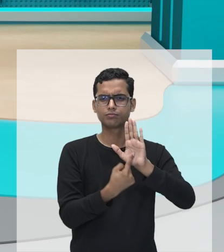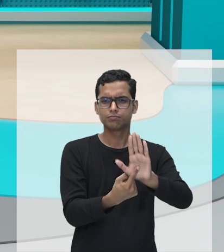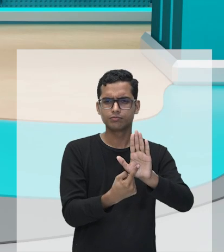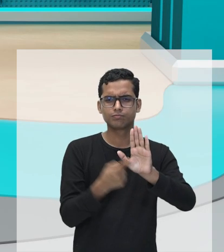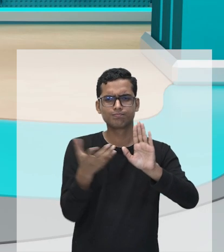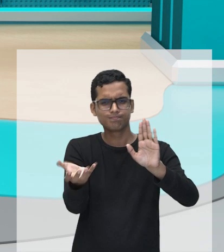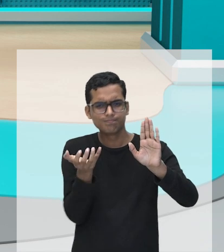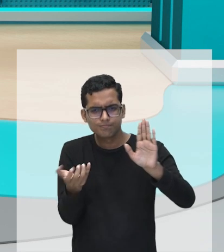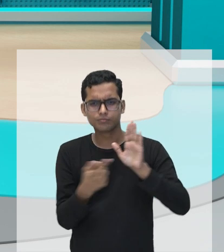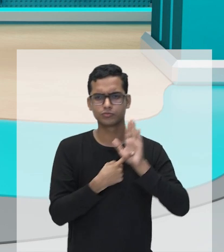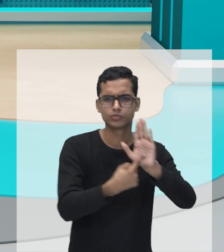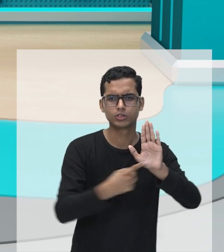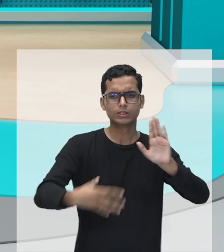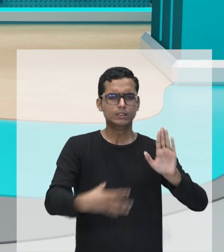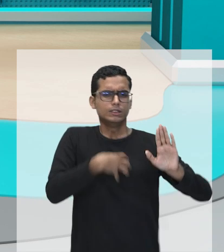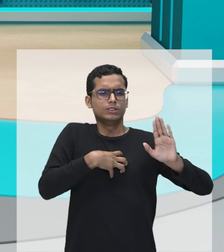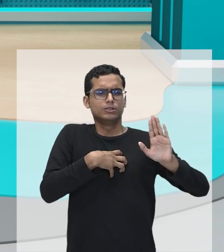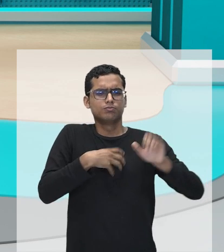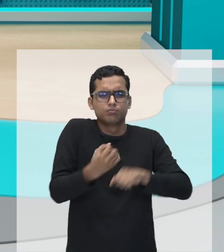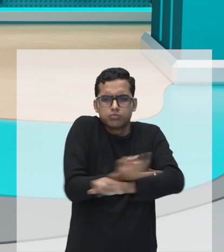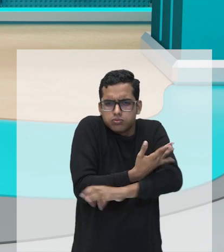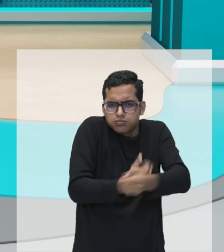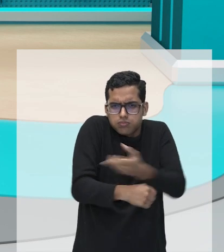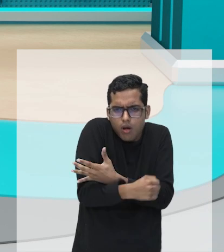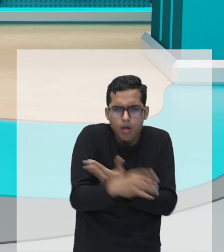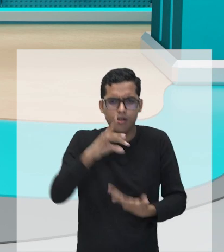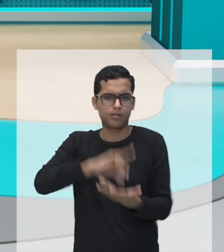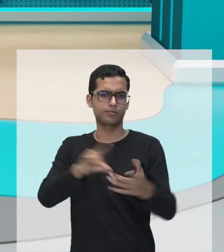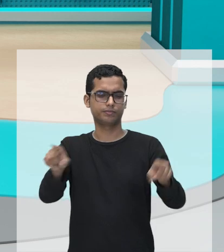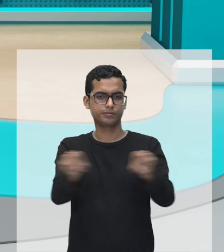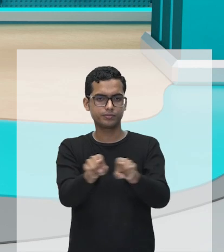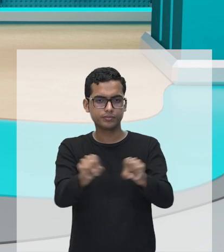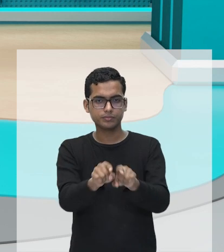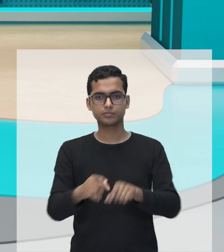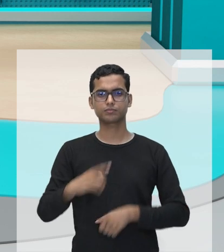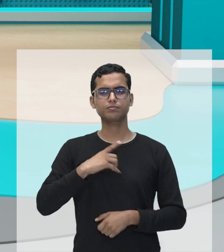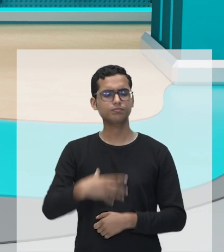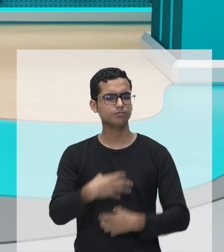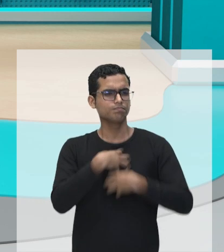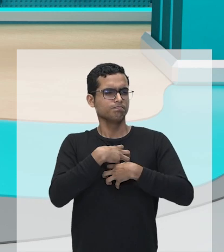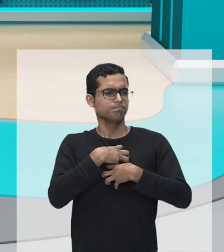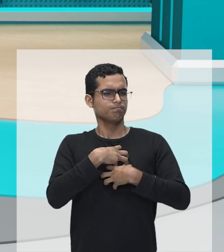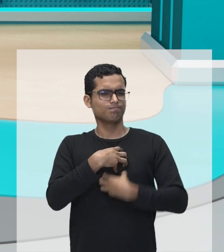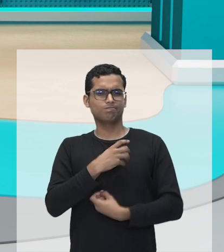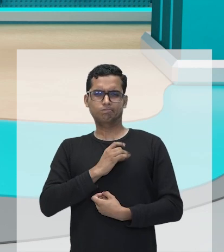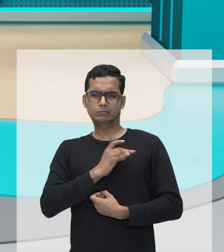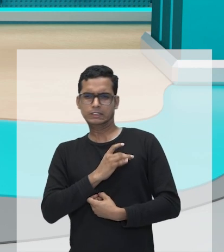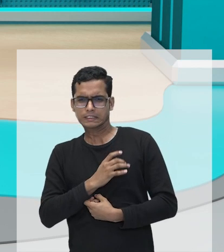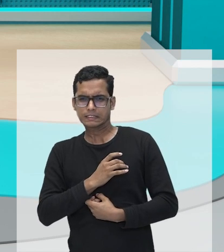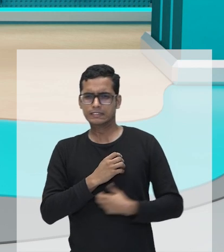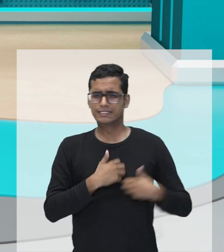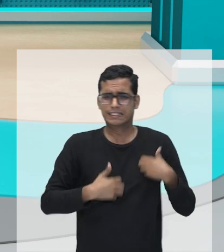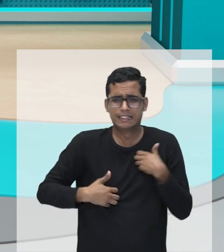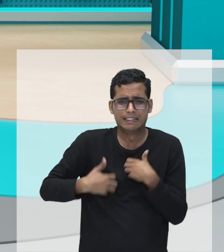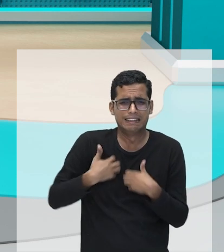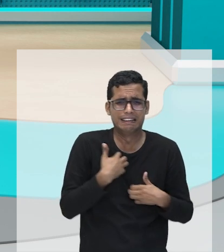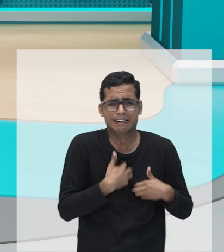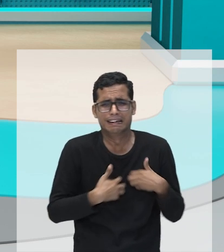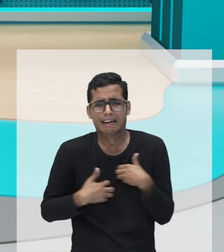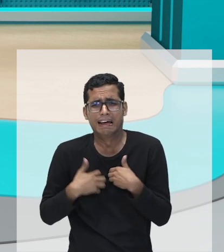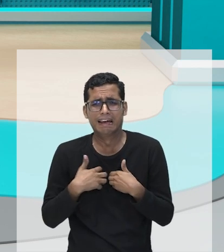sensação. Então, as cores, elas trazem essas sensações. Por exemplo, sensação de medo, sensação